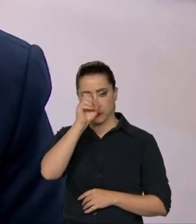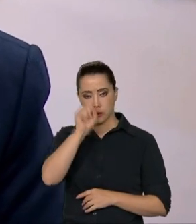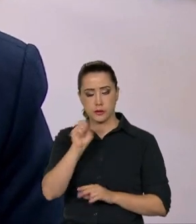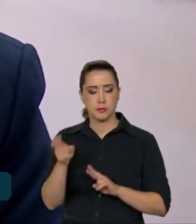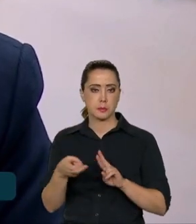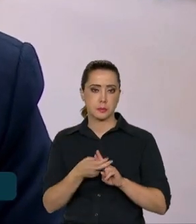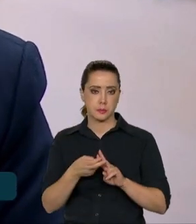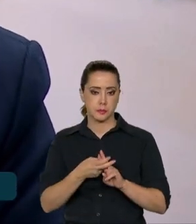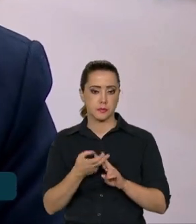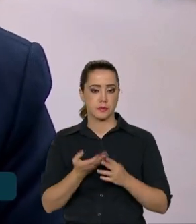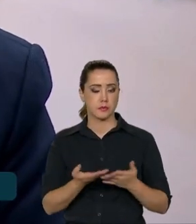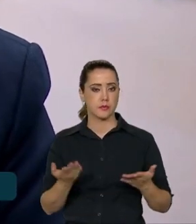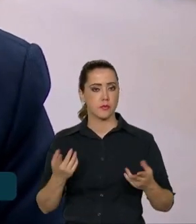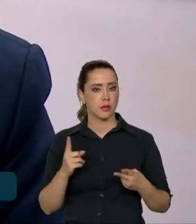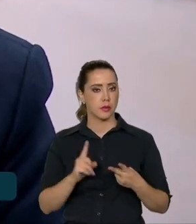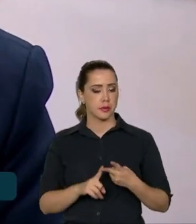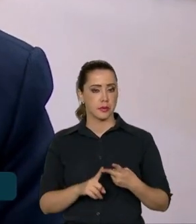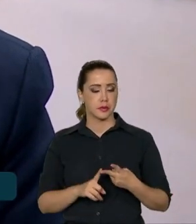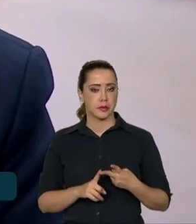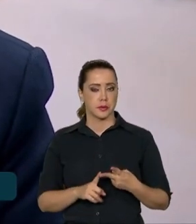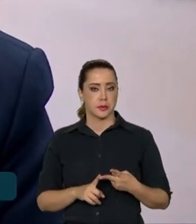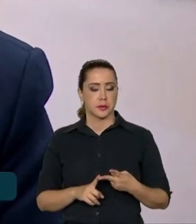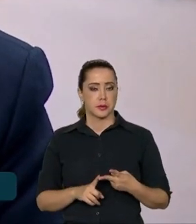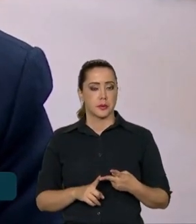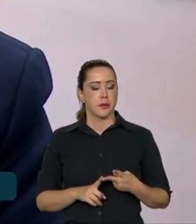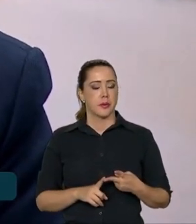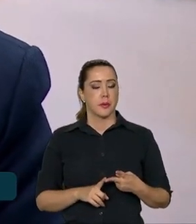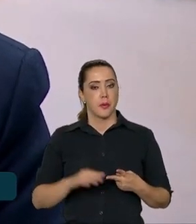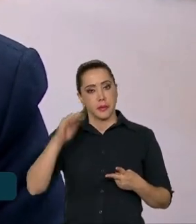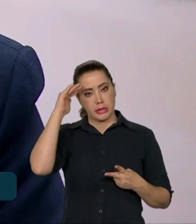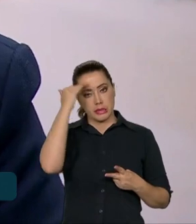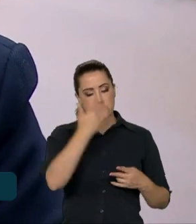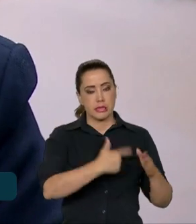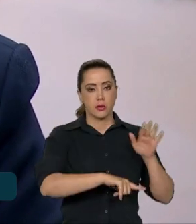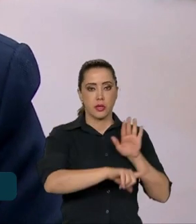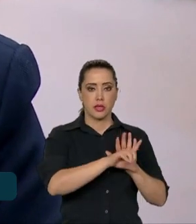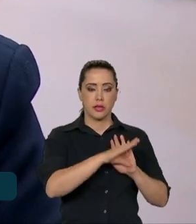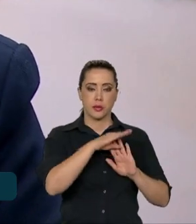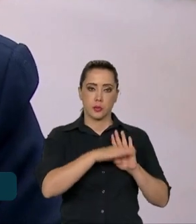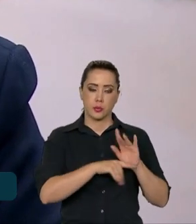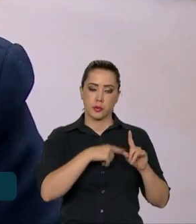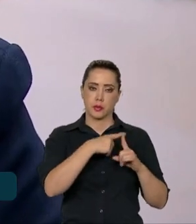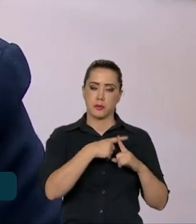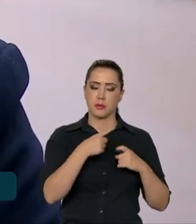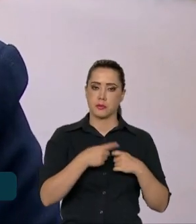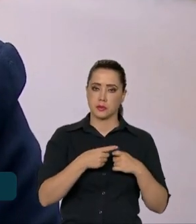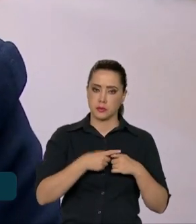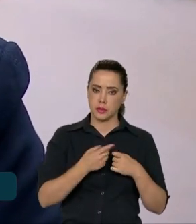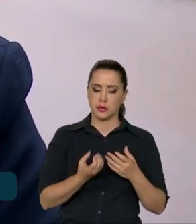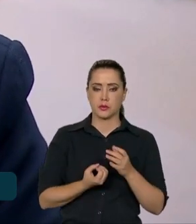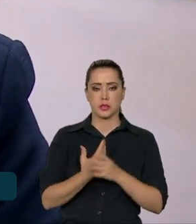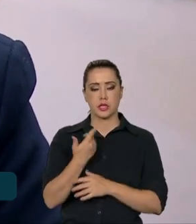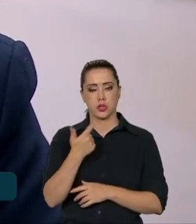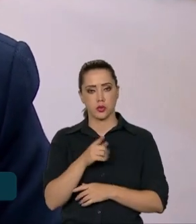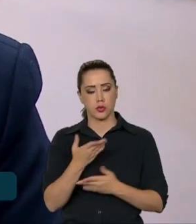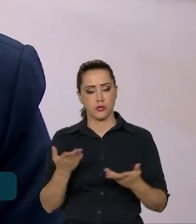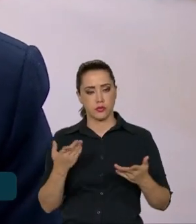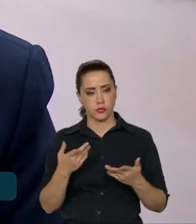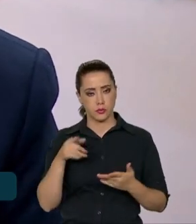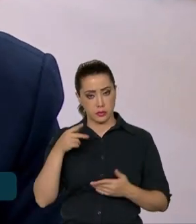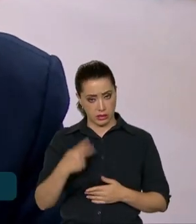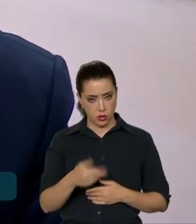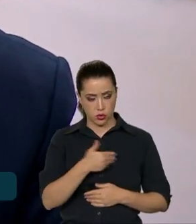Único de Saúde. Segundo, dentro da lei do programa Mais Médico, que foi restabelecido por este